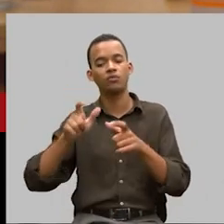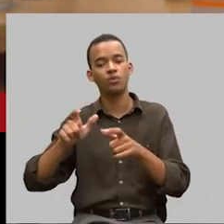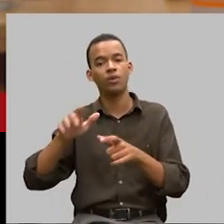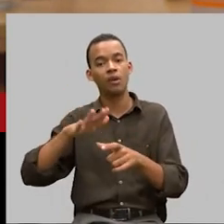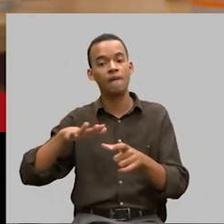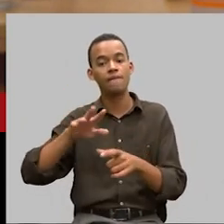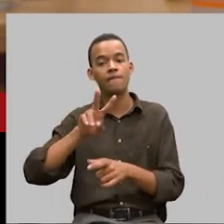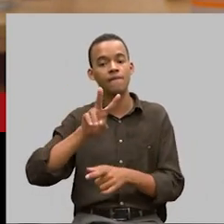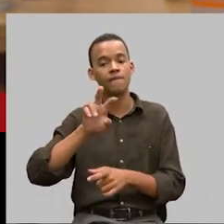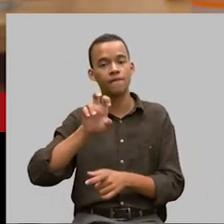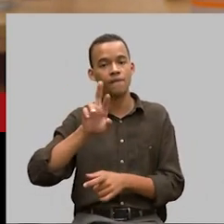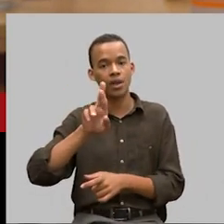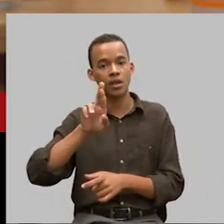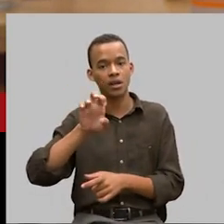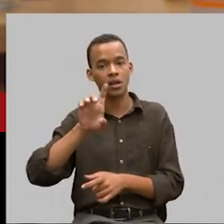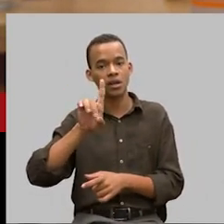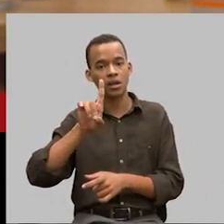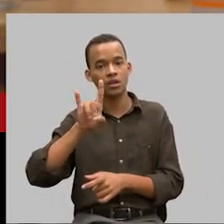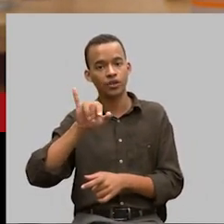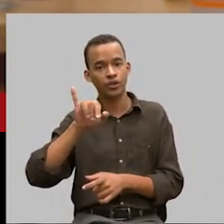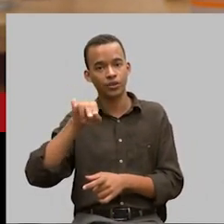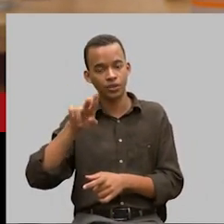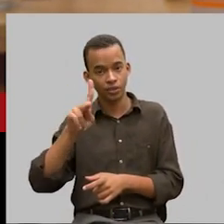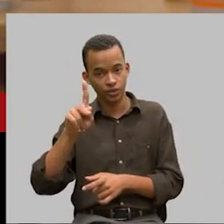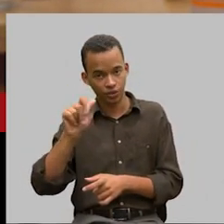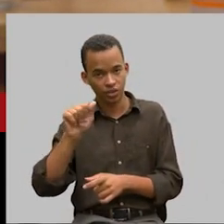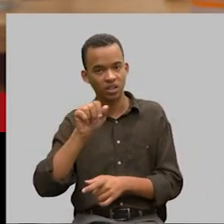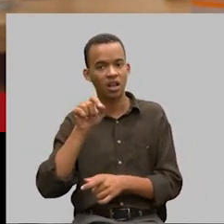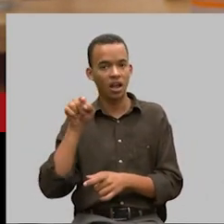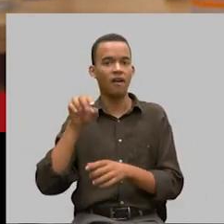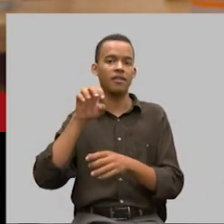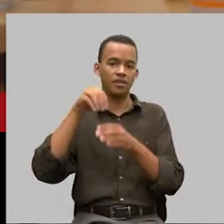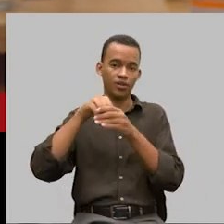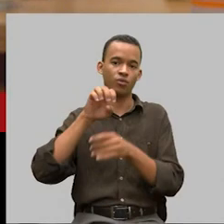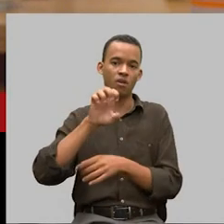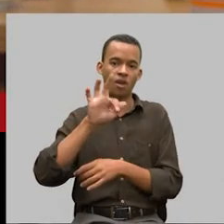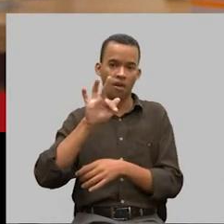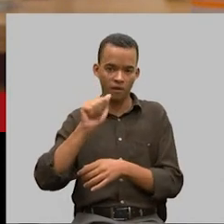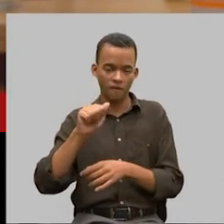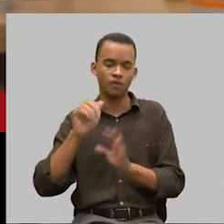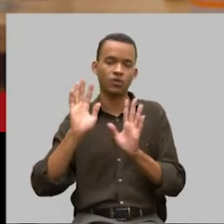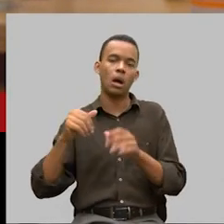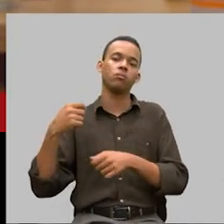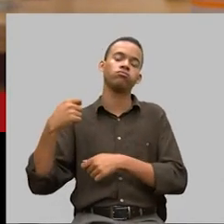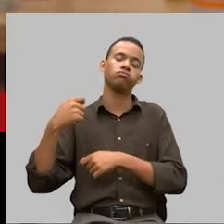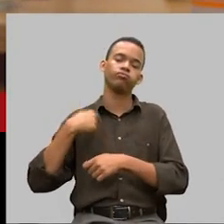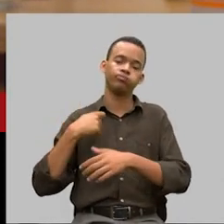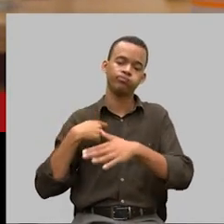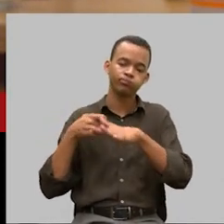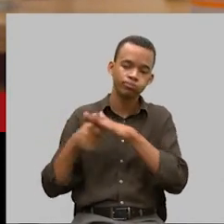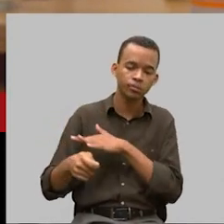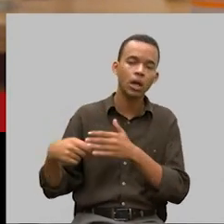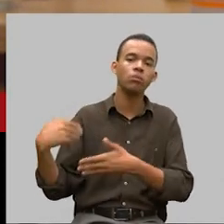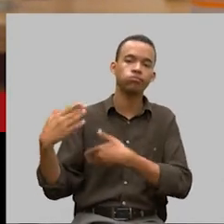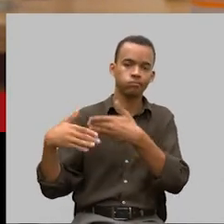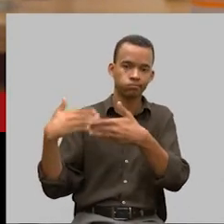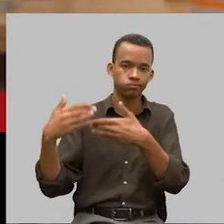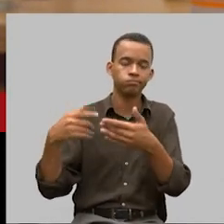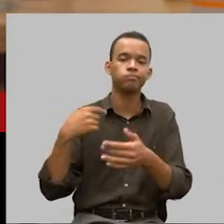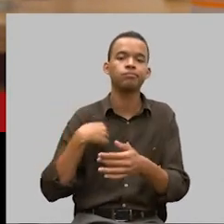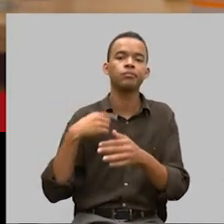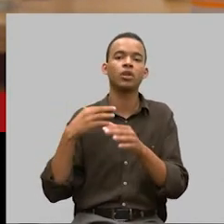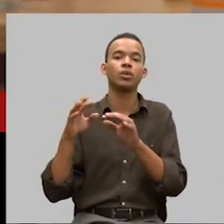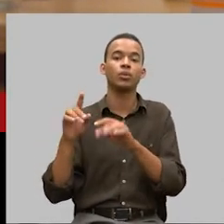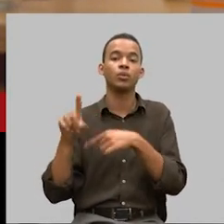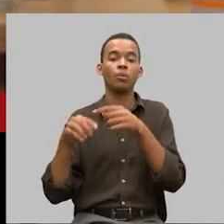Participei de muitos encontros aí com a mefa aprendi colaborei com o processo no que pude sou egresso do curso